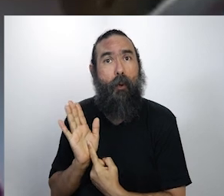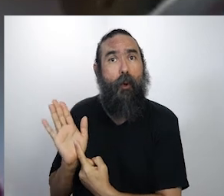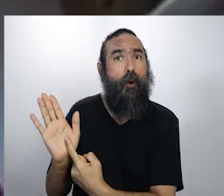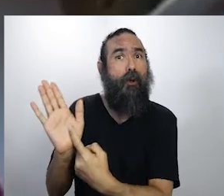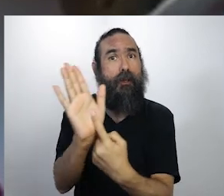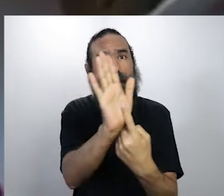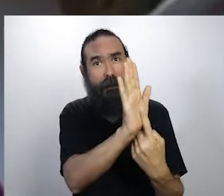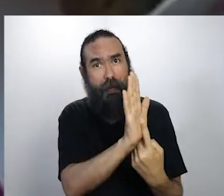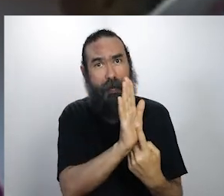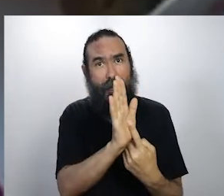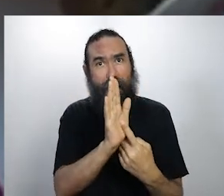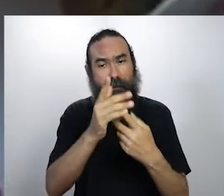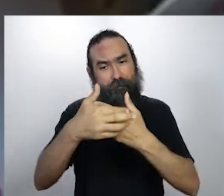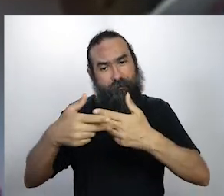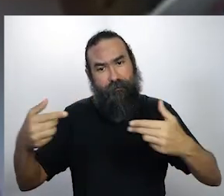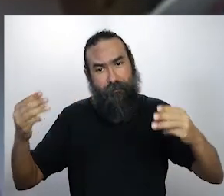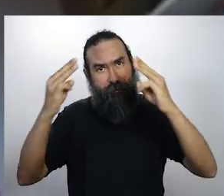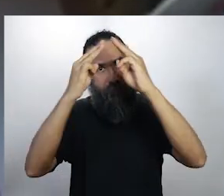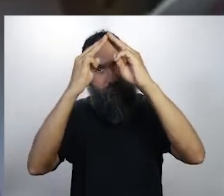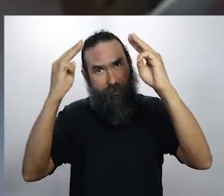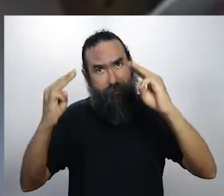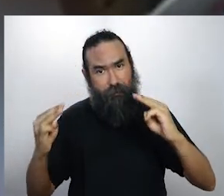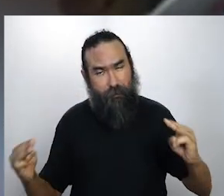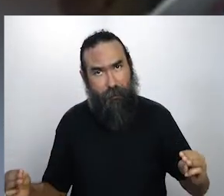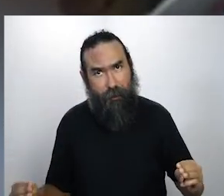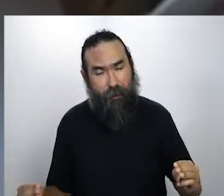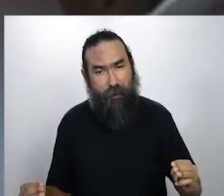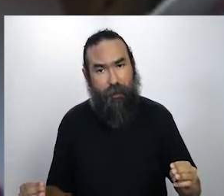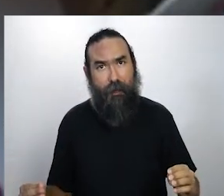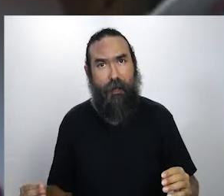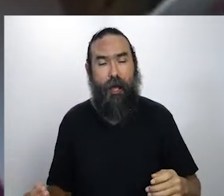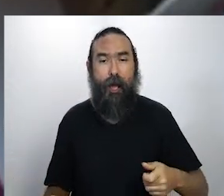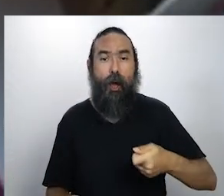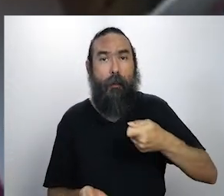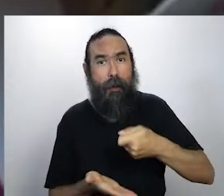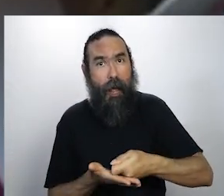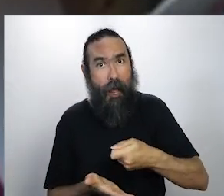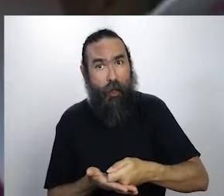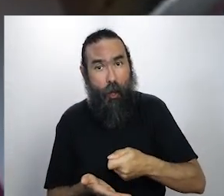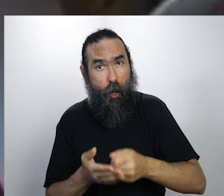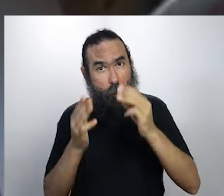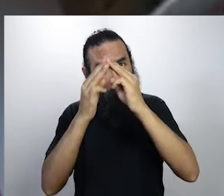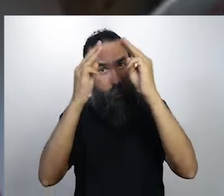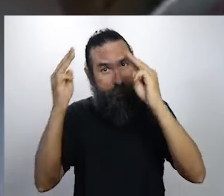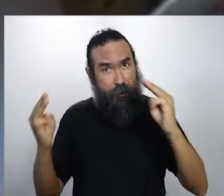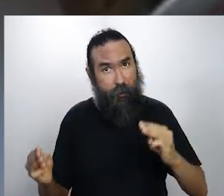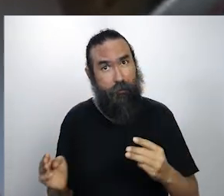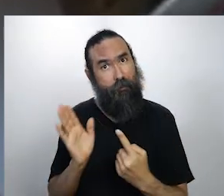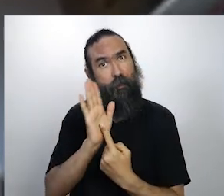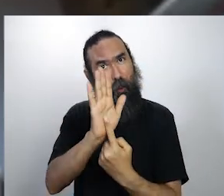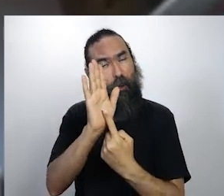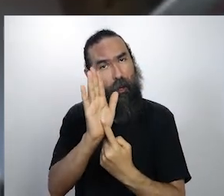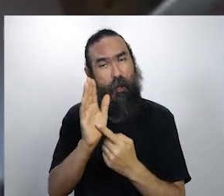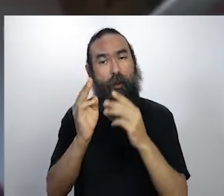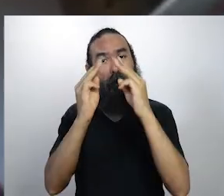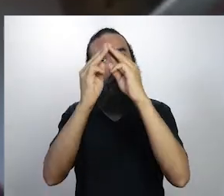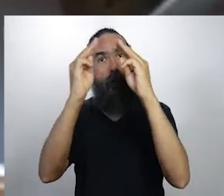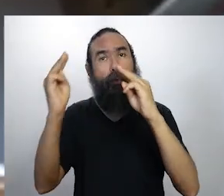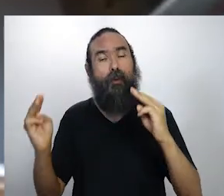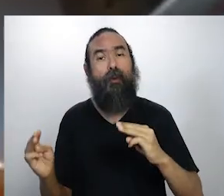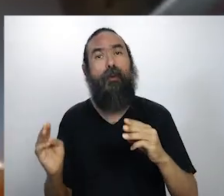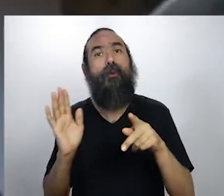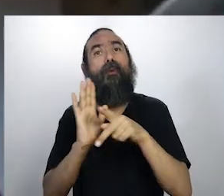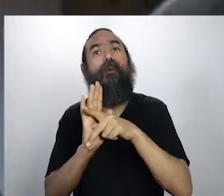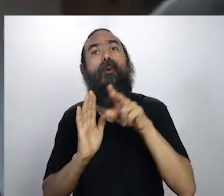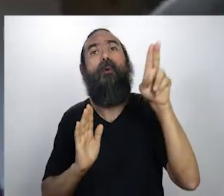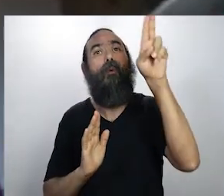exposições também e do trabalho de extensão que o museu obrigatoriamente faz, porque o museu, e sobretudo o museu universitário,